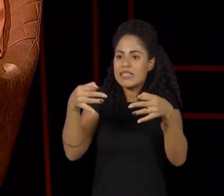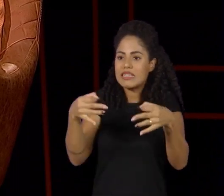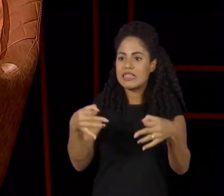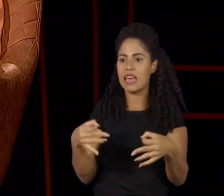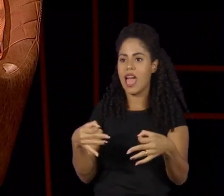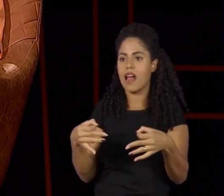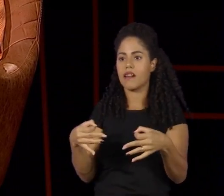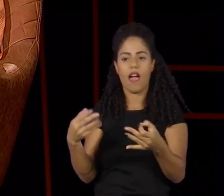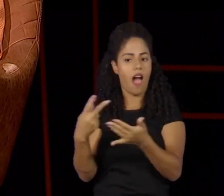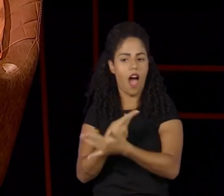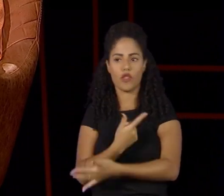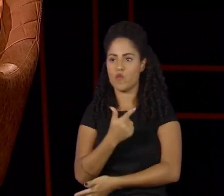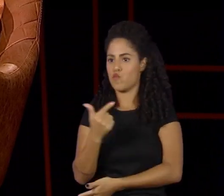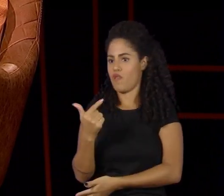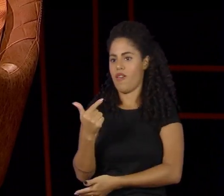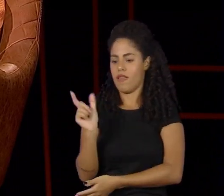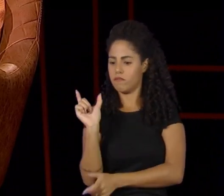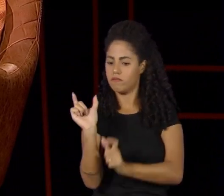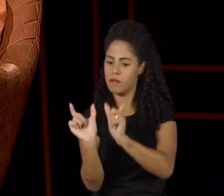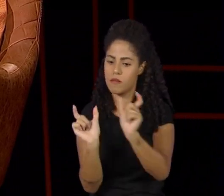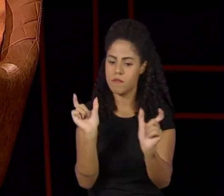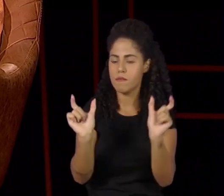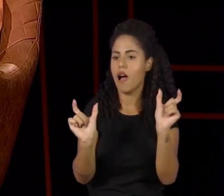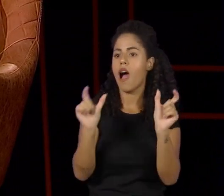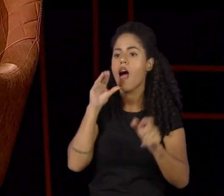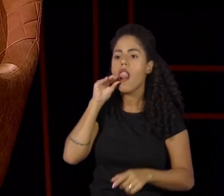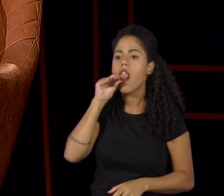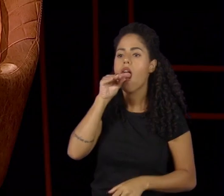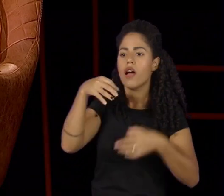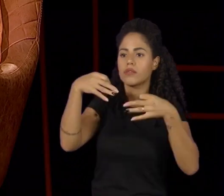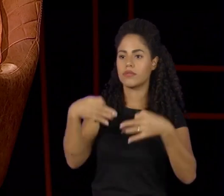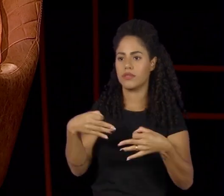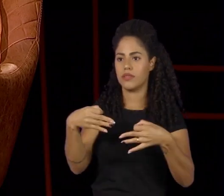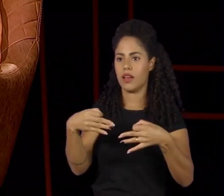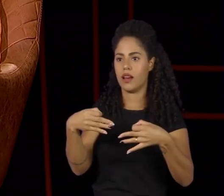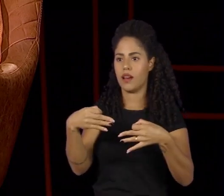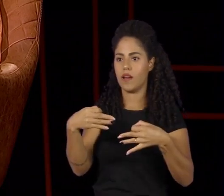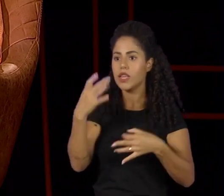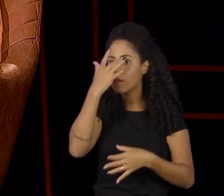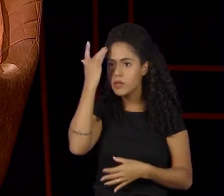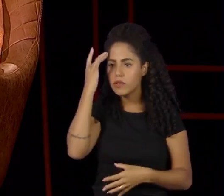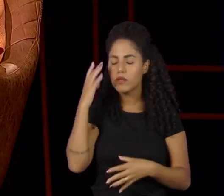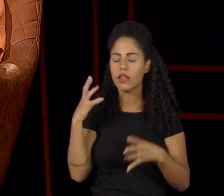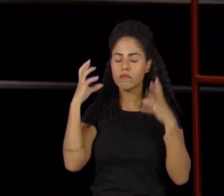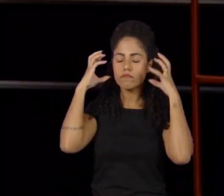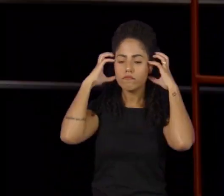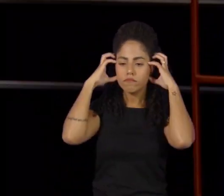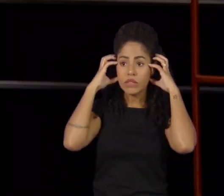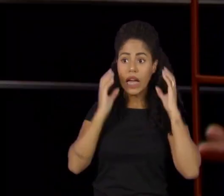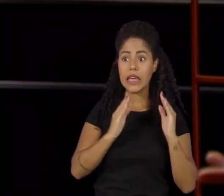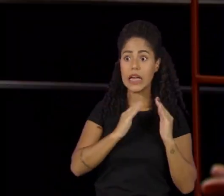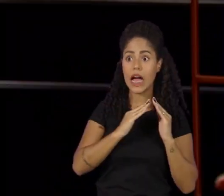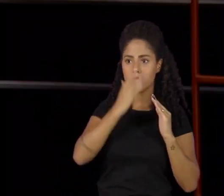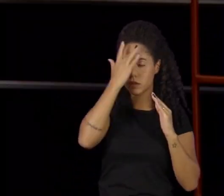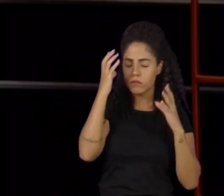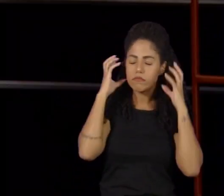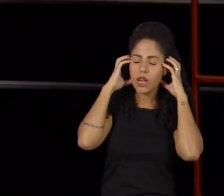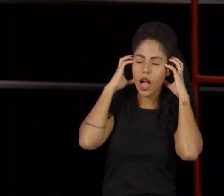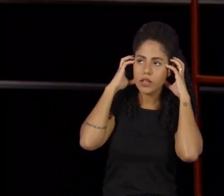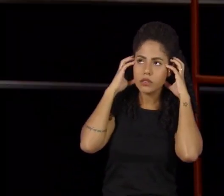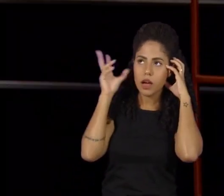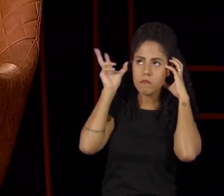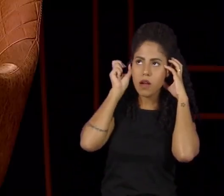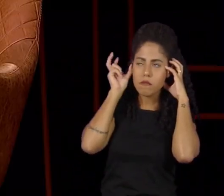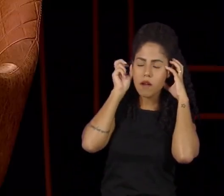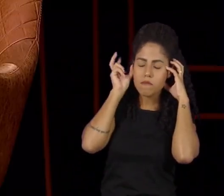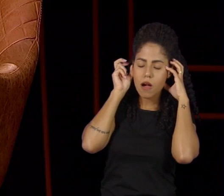na radionovela, quem completa o barato é o ouvinte. Sim. Né? Não tem a imagem, não, né? Exatamente, é